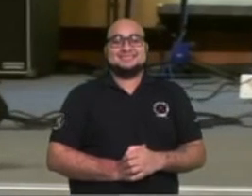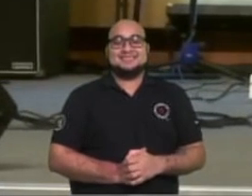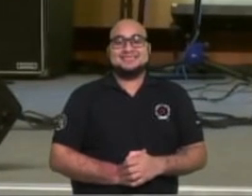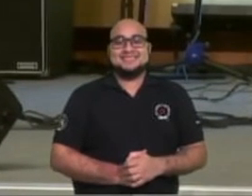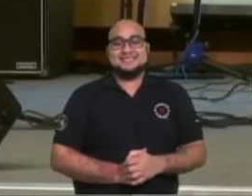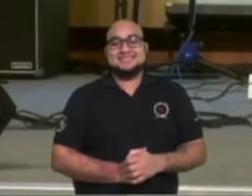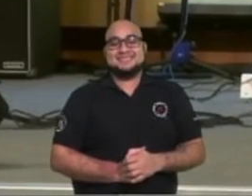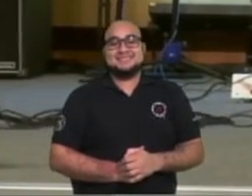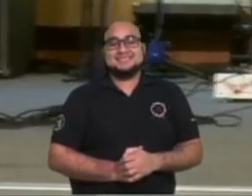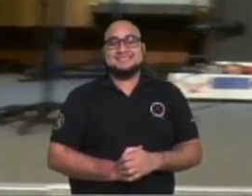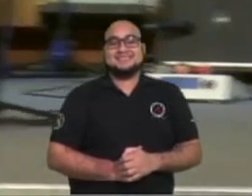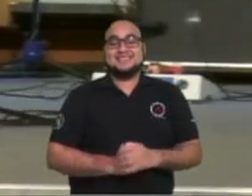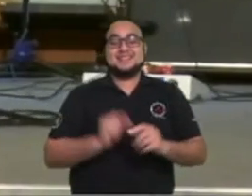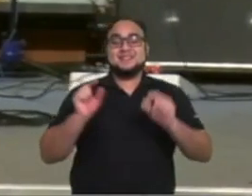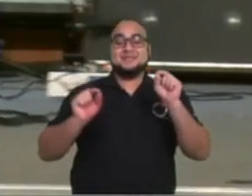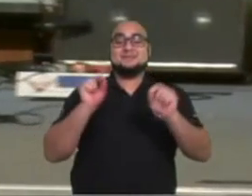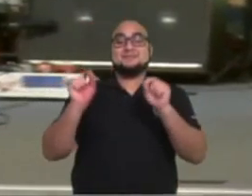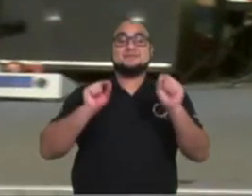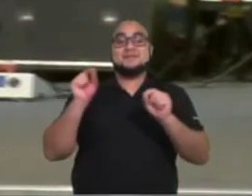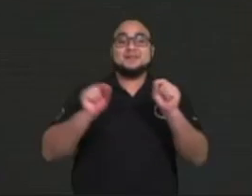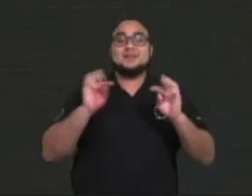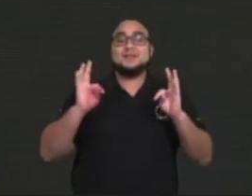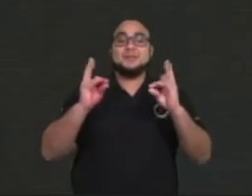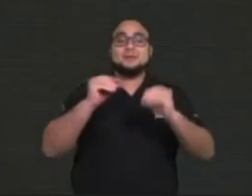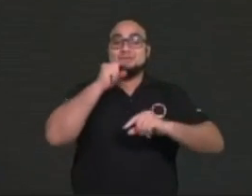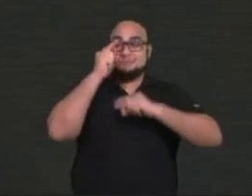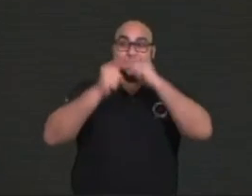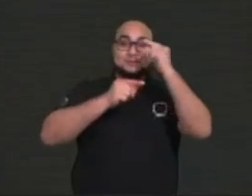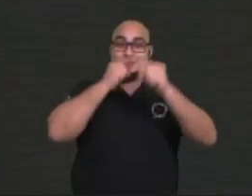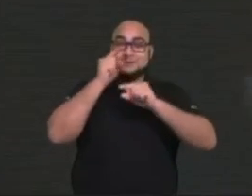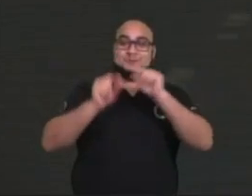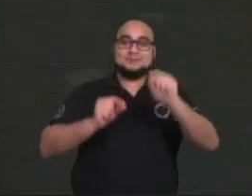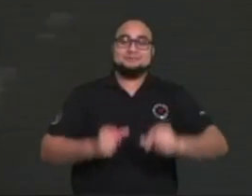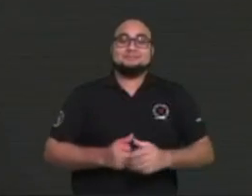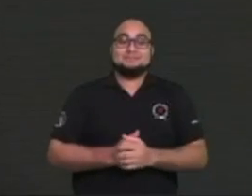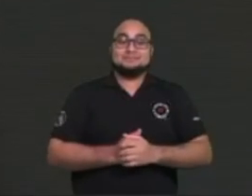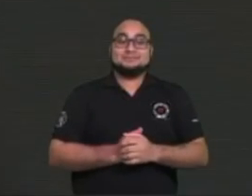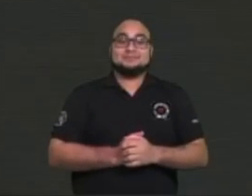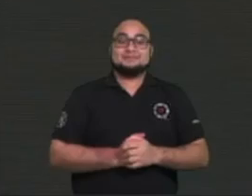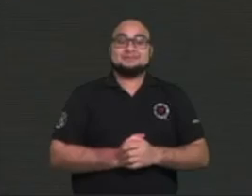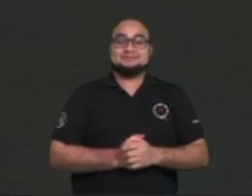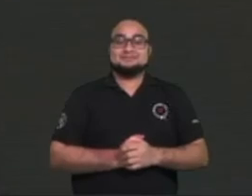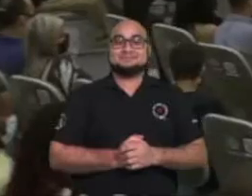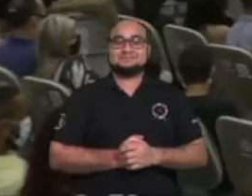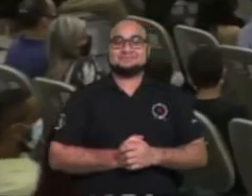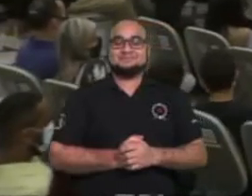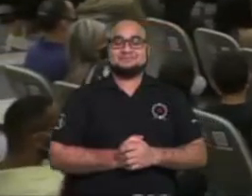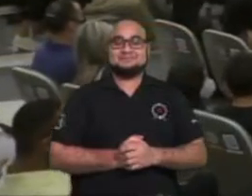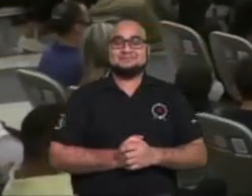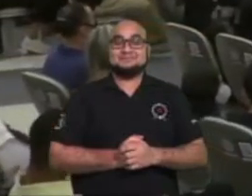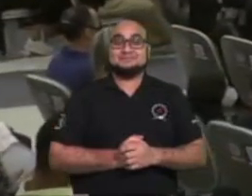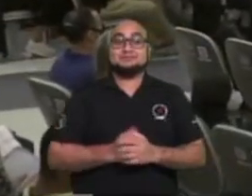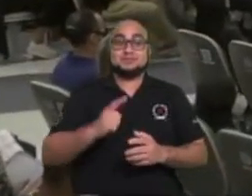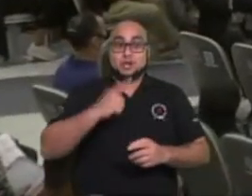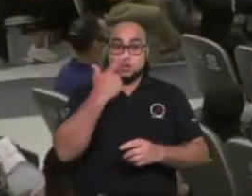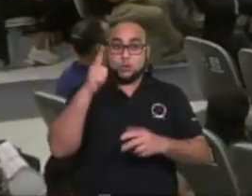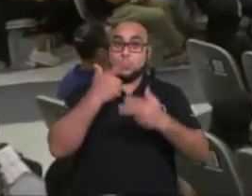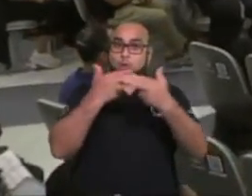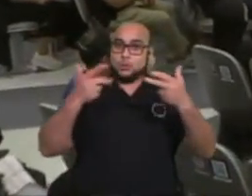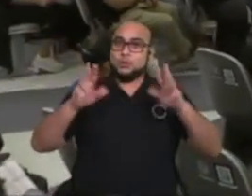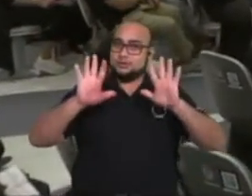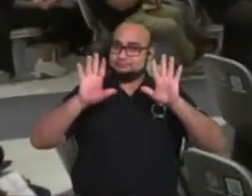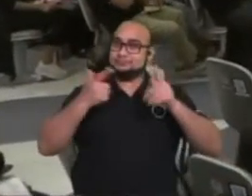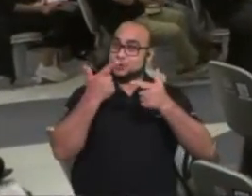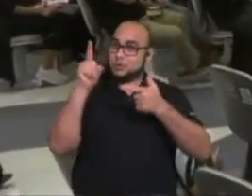Olá aqui é o que que você é toda vaidade meu irmão e agora existe uma outra coisa